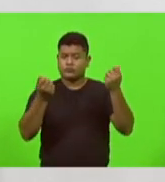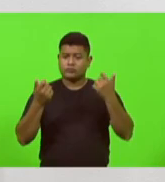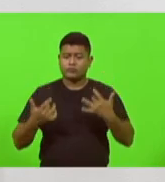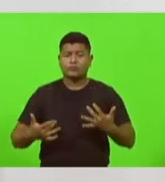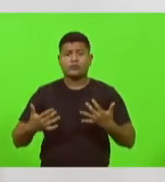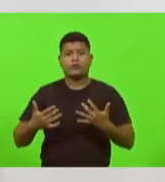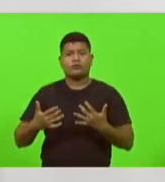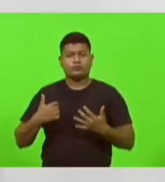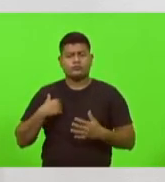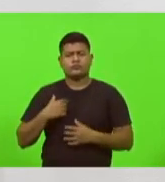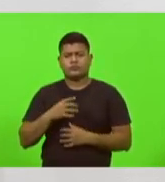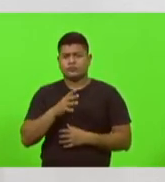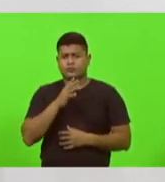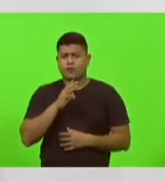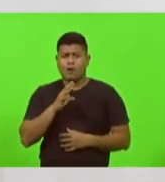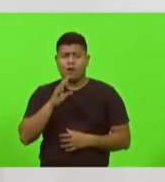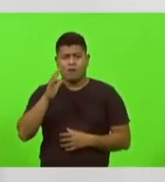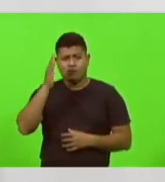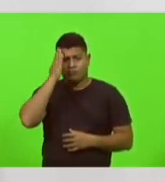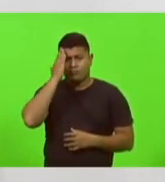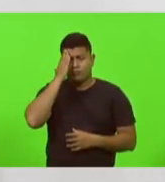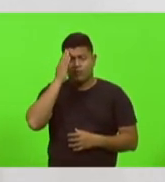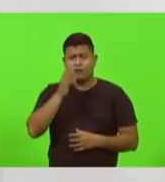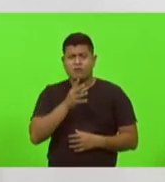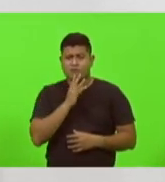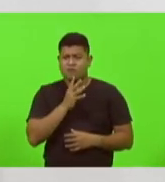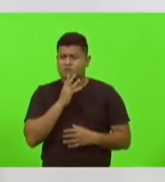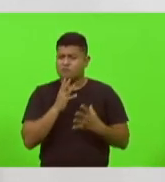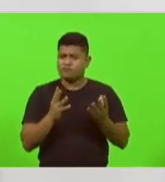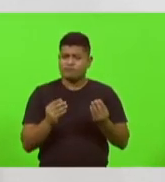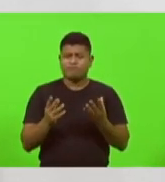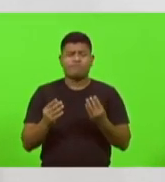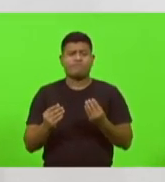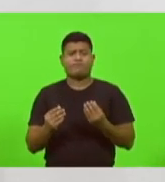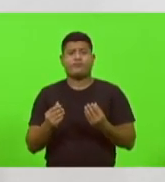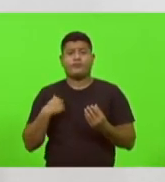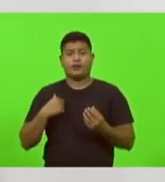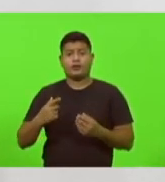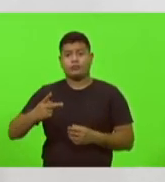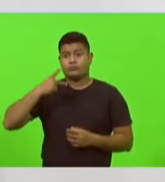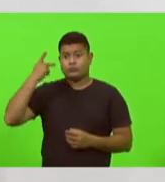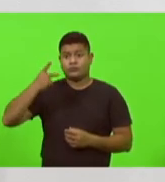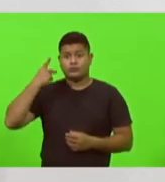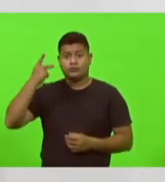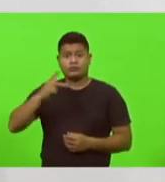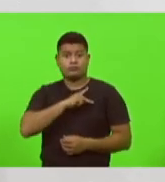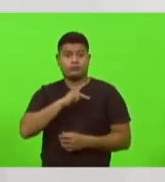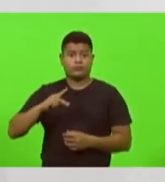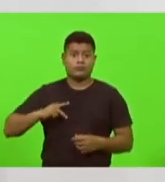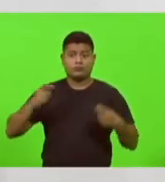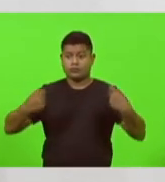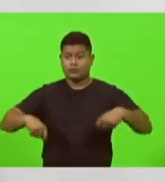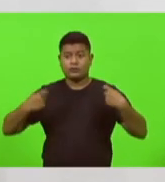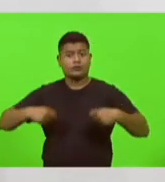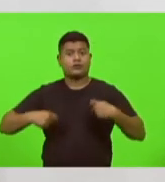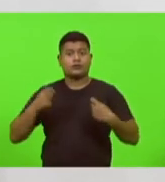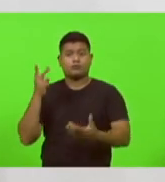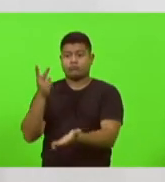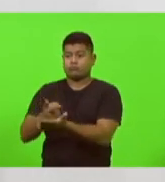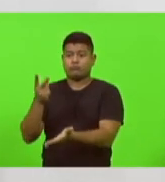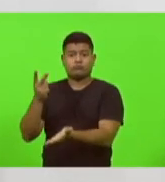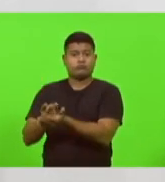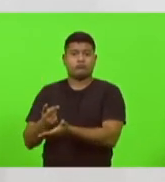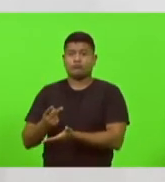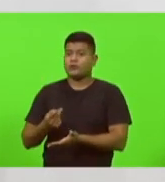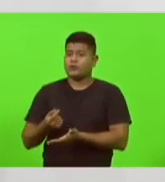conhecimento, que as políticas públicas devem ser permanentes, porque, senão,